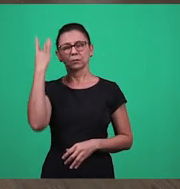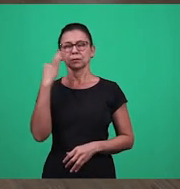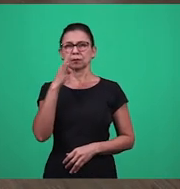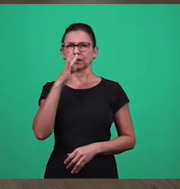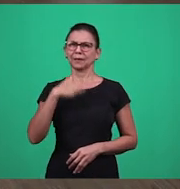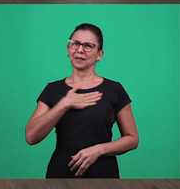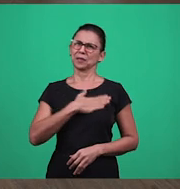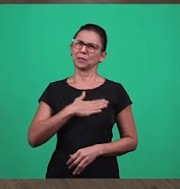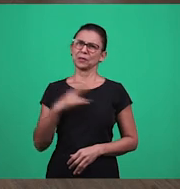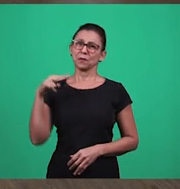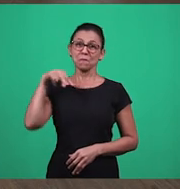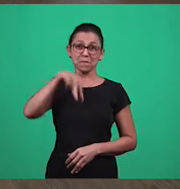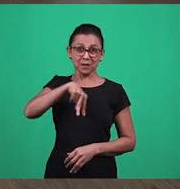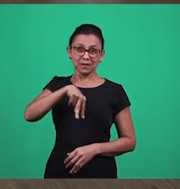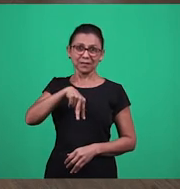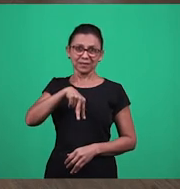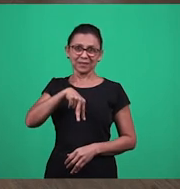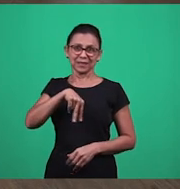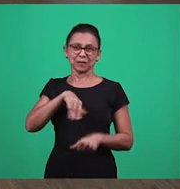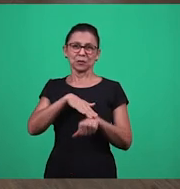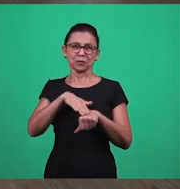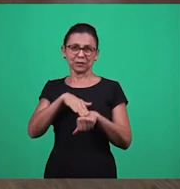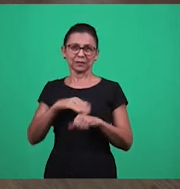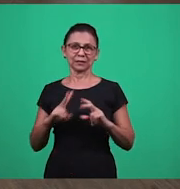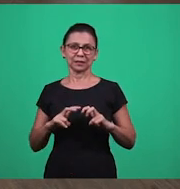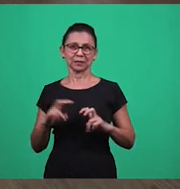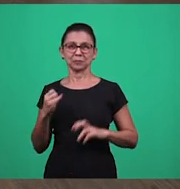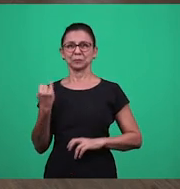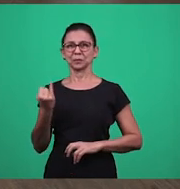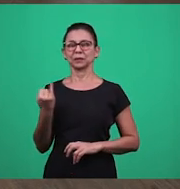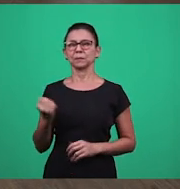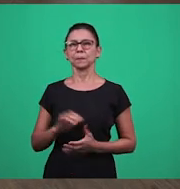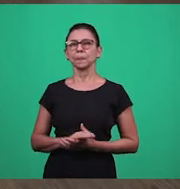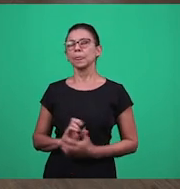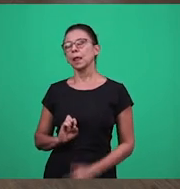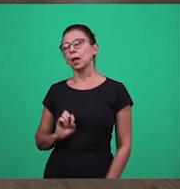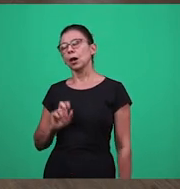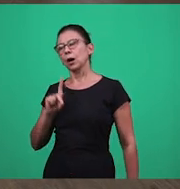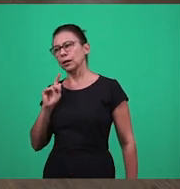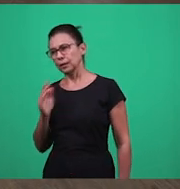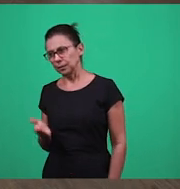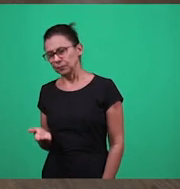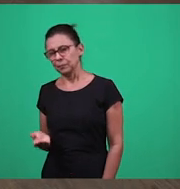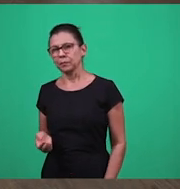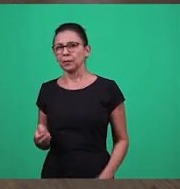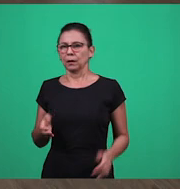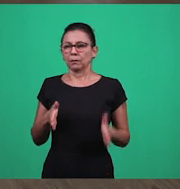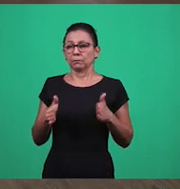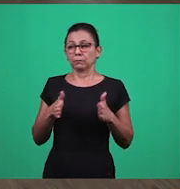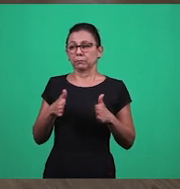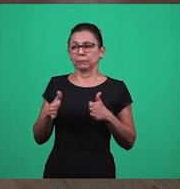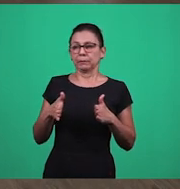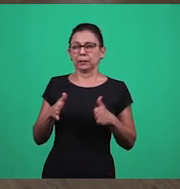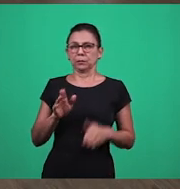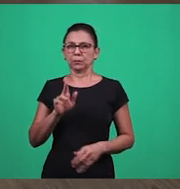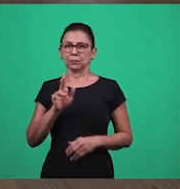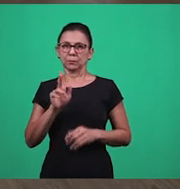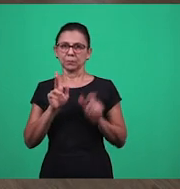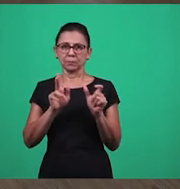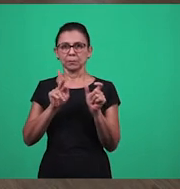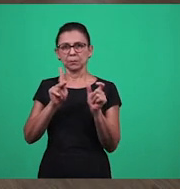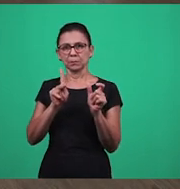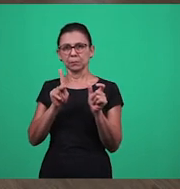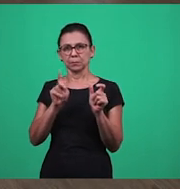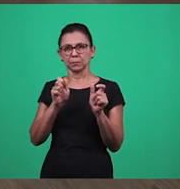É um prazer estar aqui para falar desse tema tão importante. Muito bem. Estamos vivendo uma pandemia. A palavra é